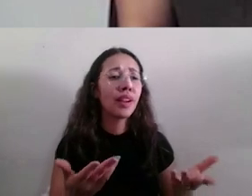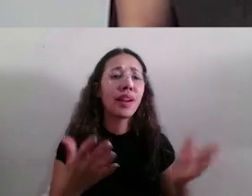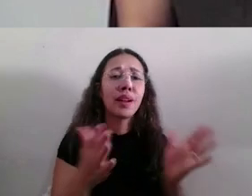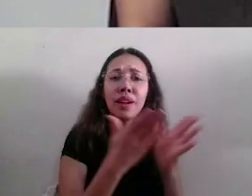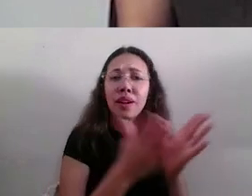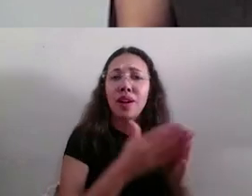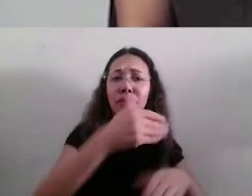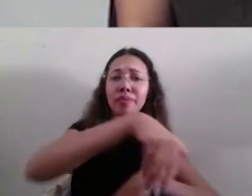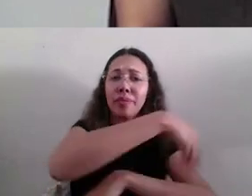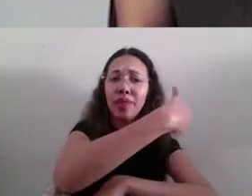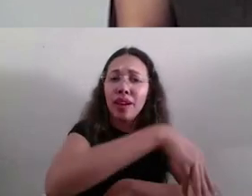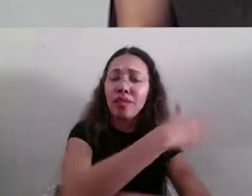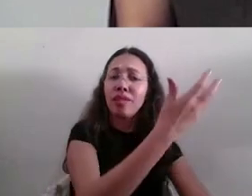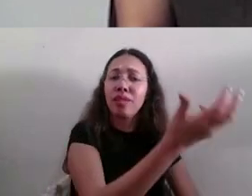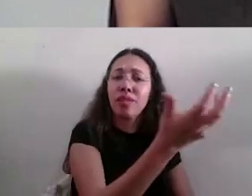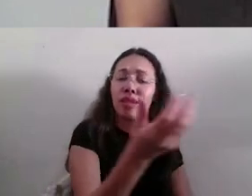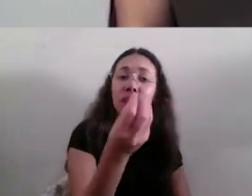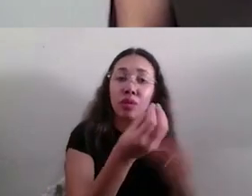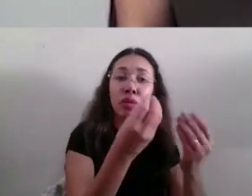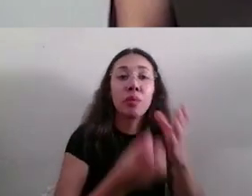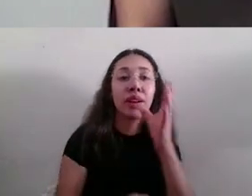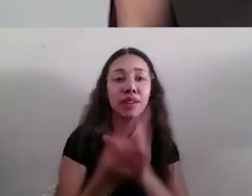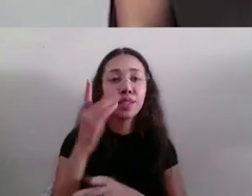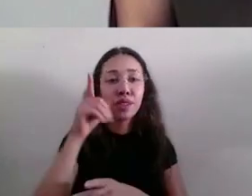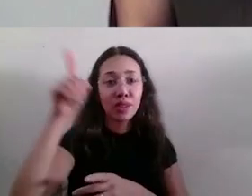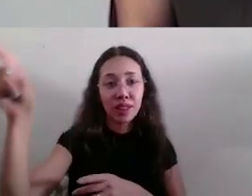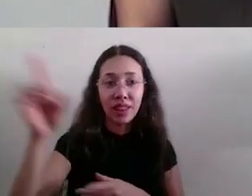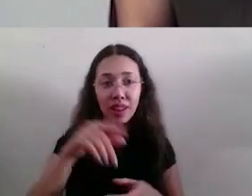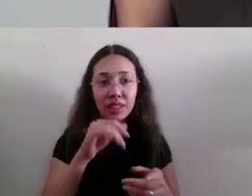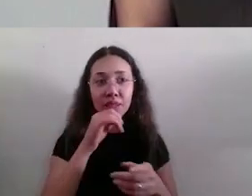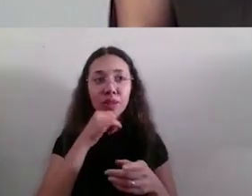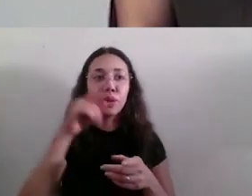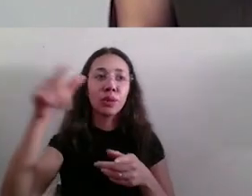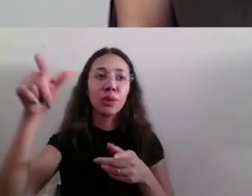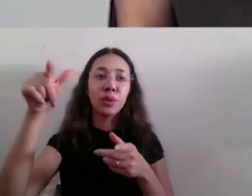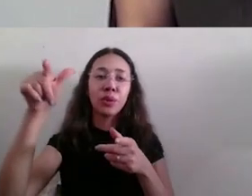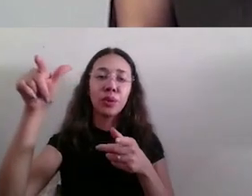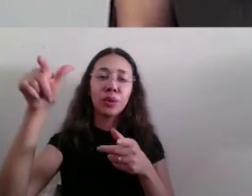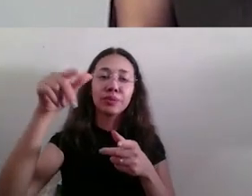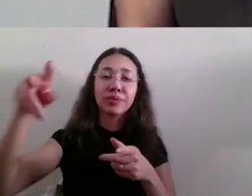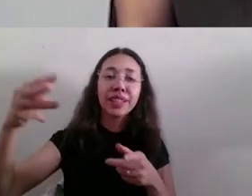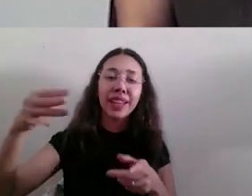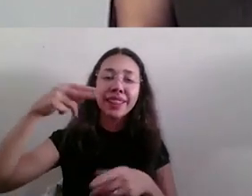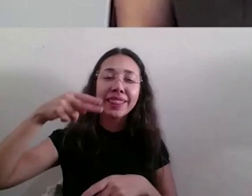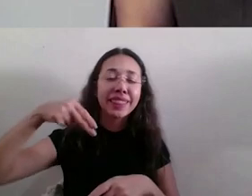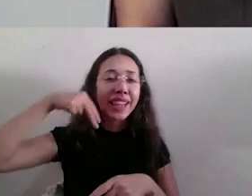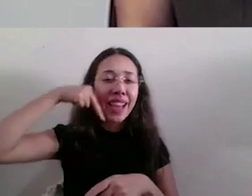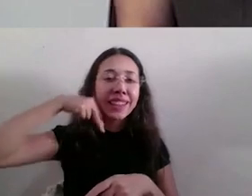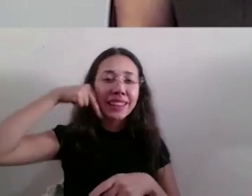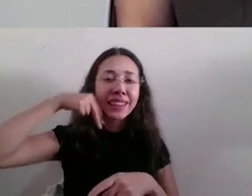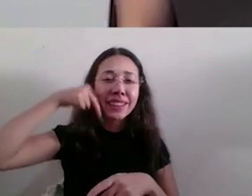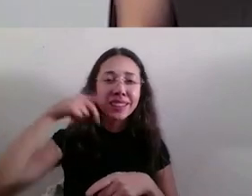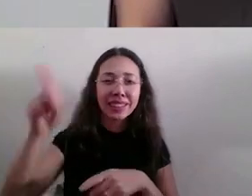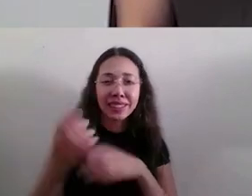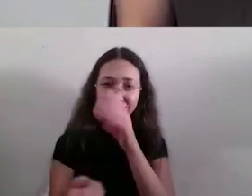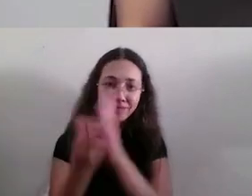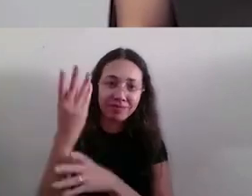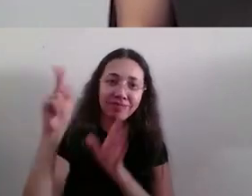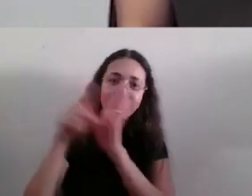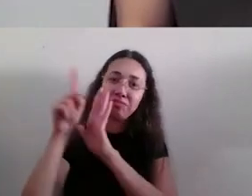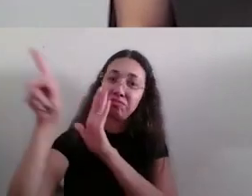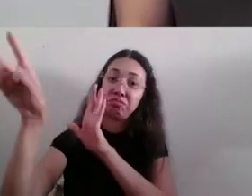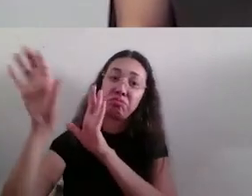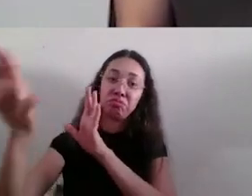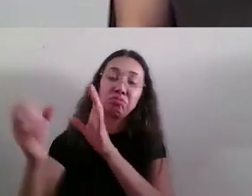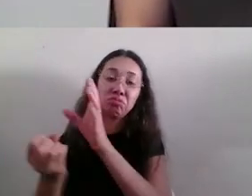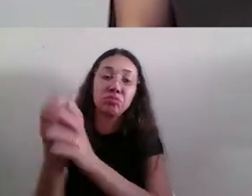seção judiciária do Rio Grande do Norte e lá foi designada uma determinada vara, que foi a 6ª Vara Federal, para atuar,